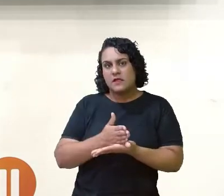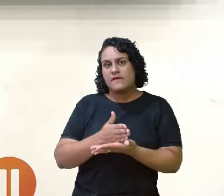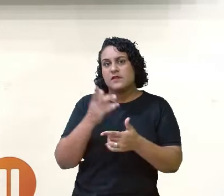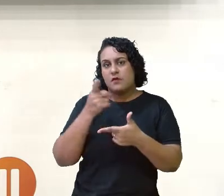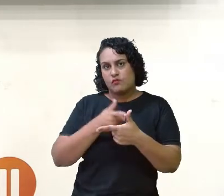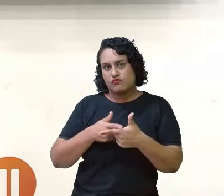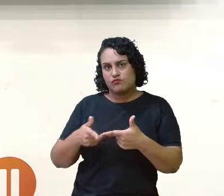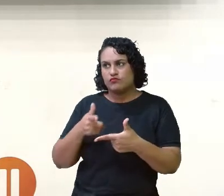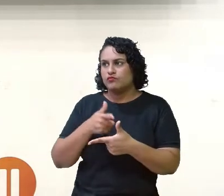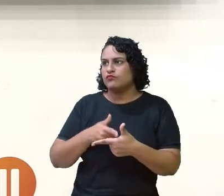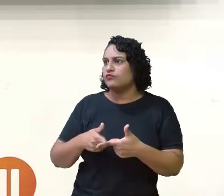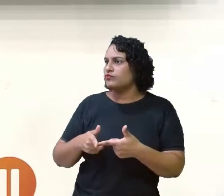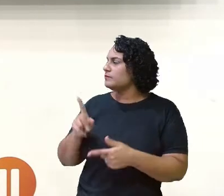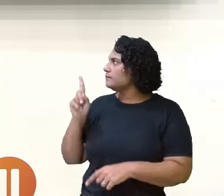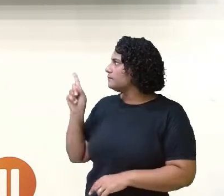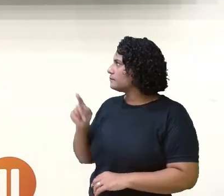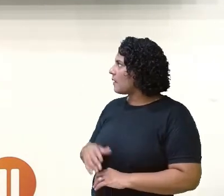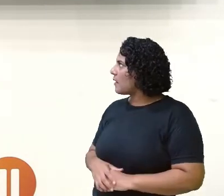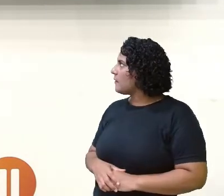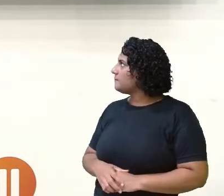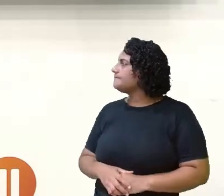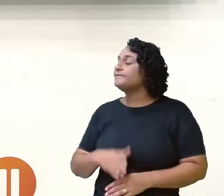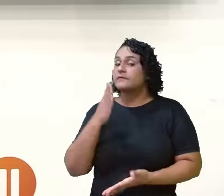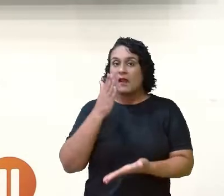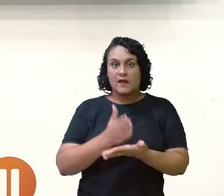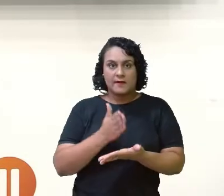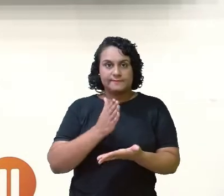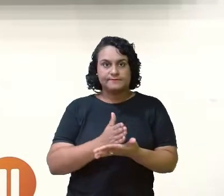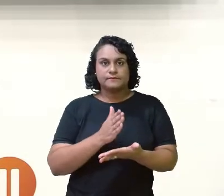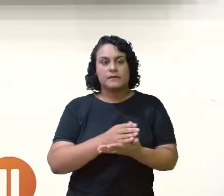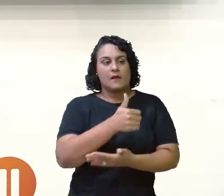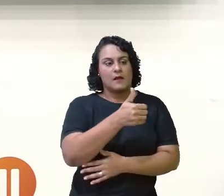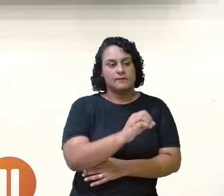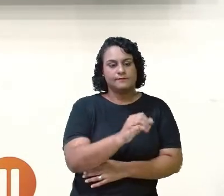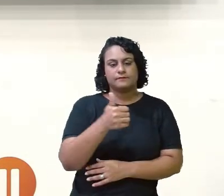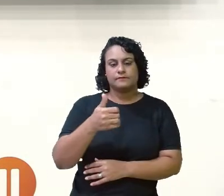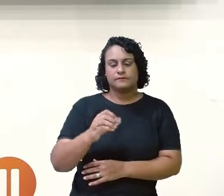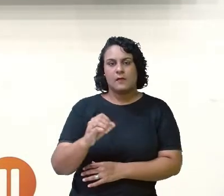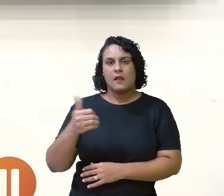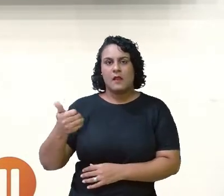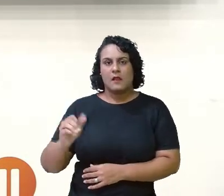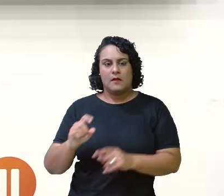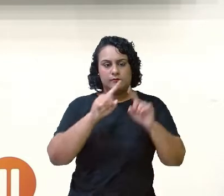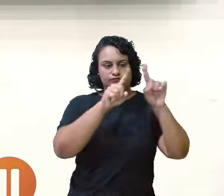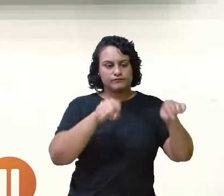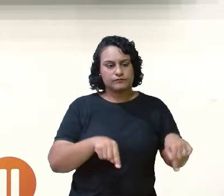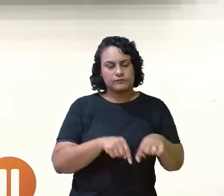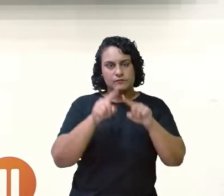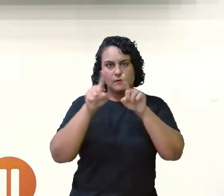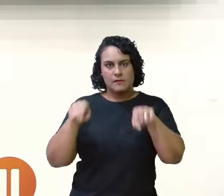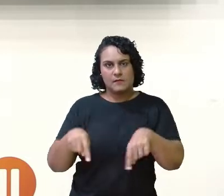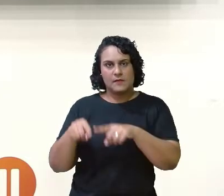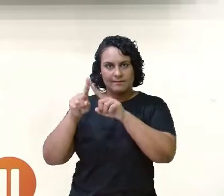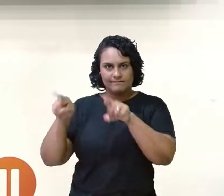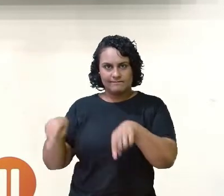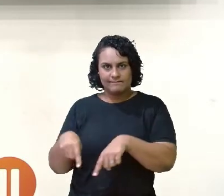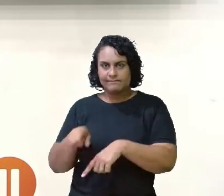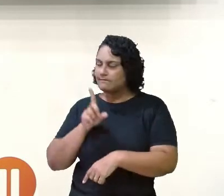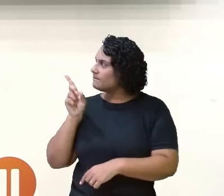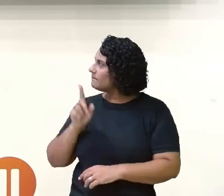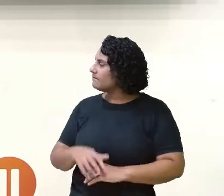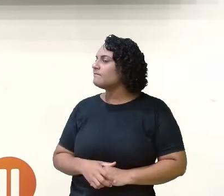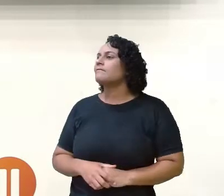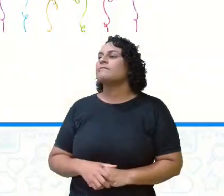aqui, em pequenos blocos. Nesse caso, de 10 em 10, certo?